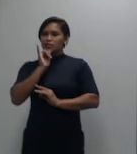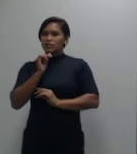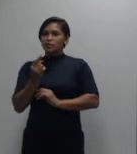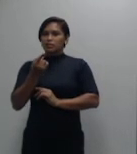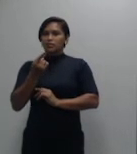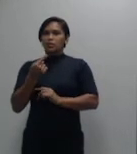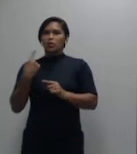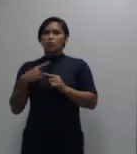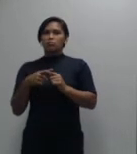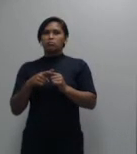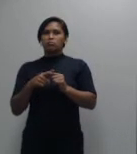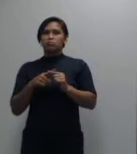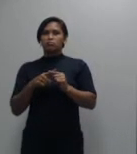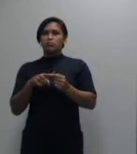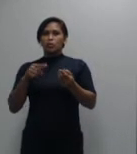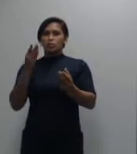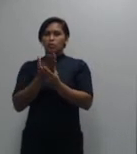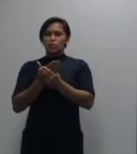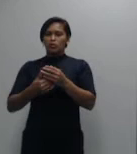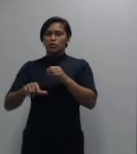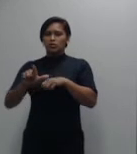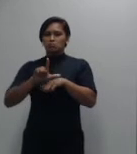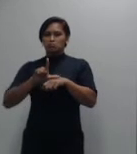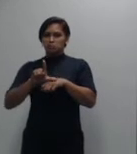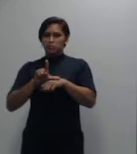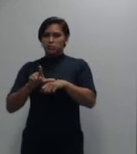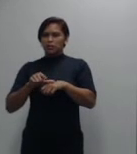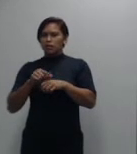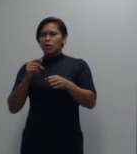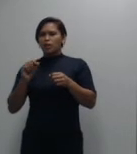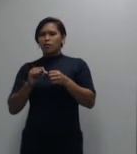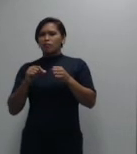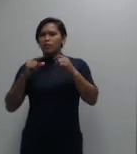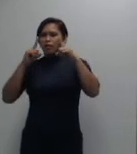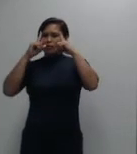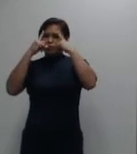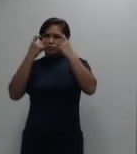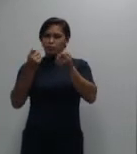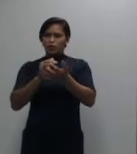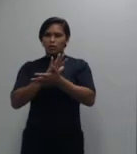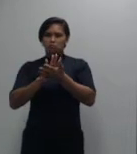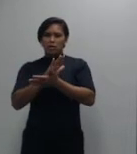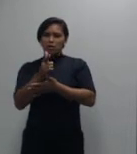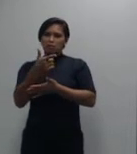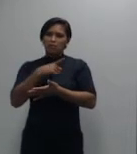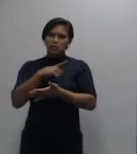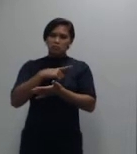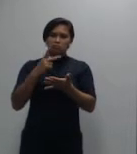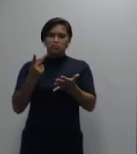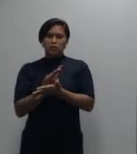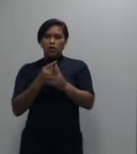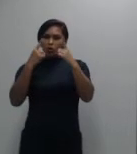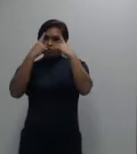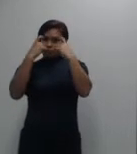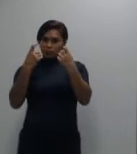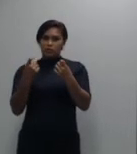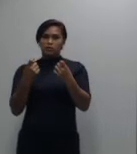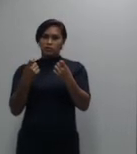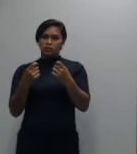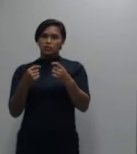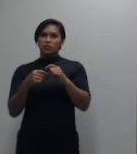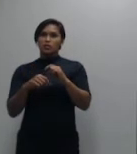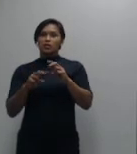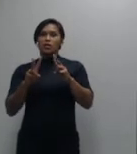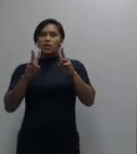aspectos do processo legislativo e dizer que não houve violação O que houve violação ao processo legislativo em matéria